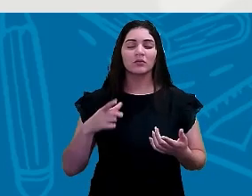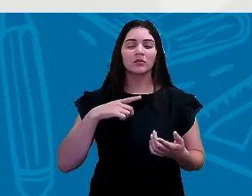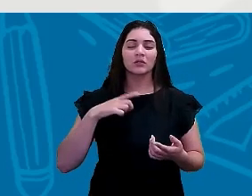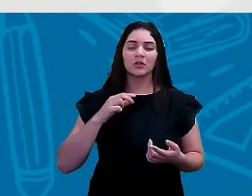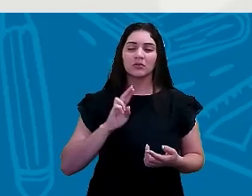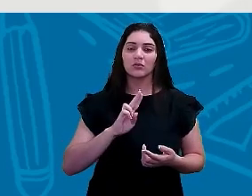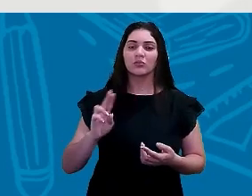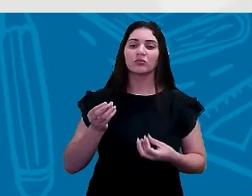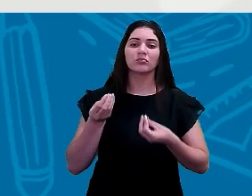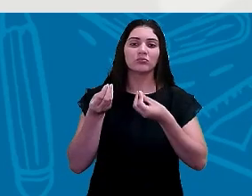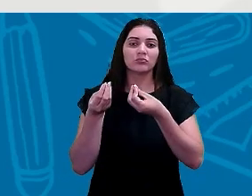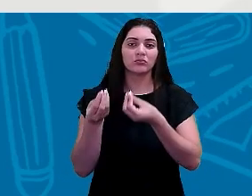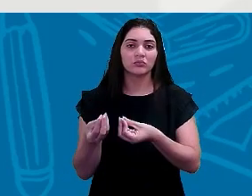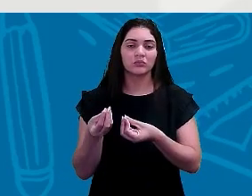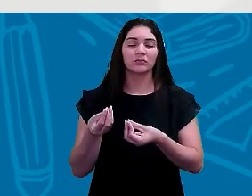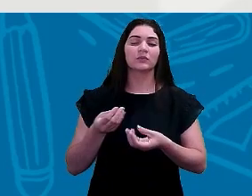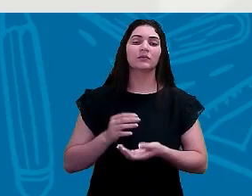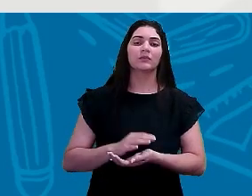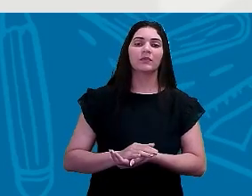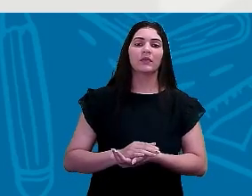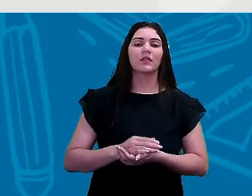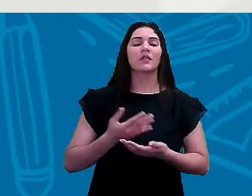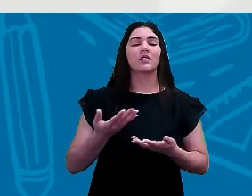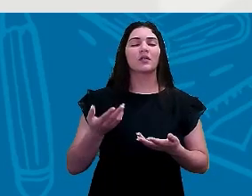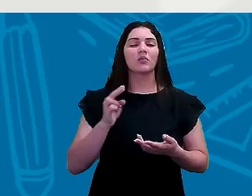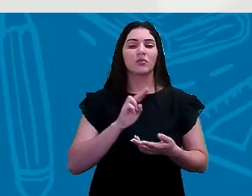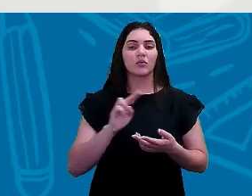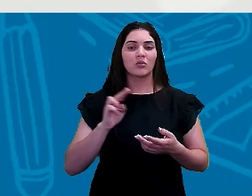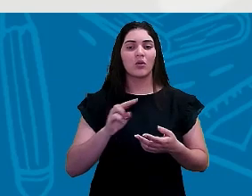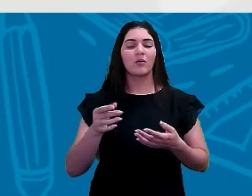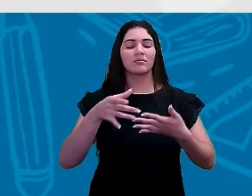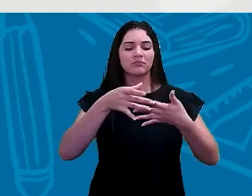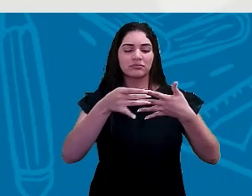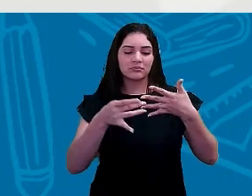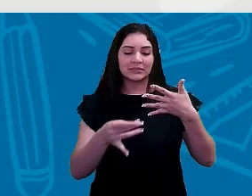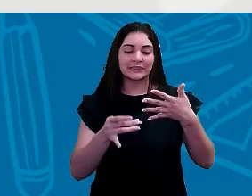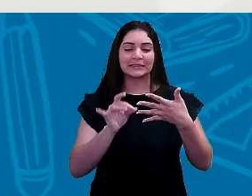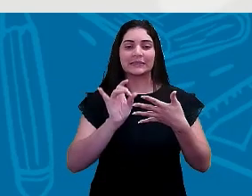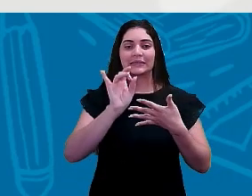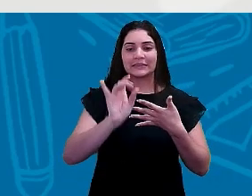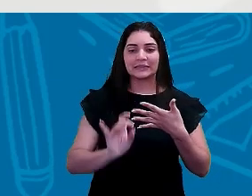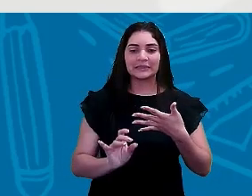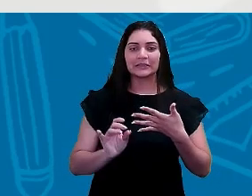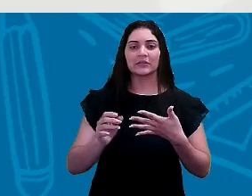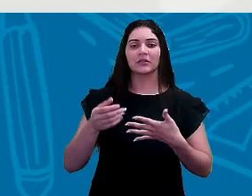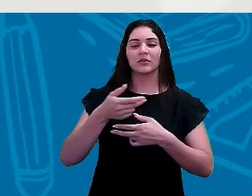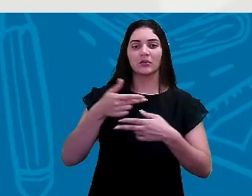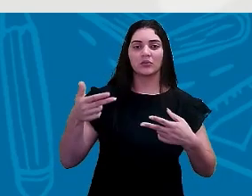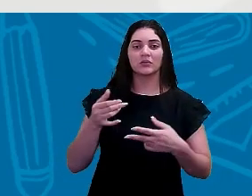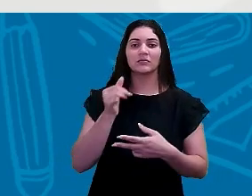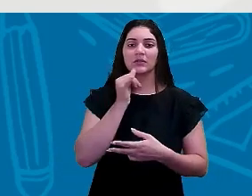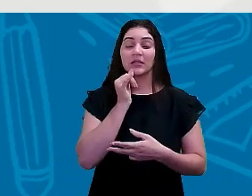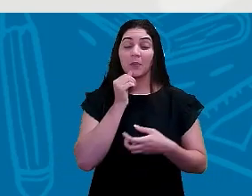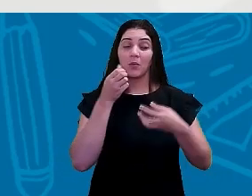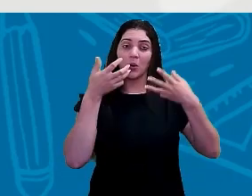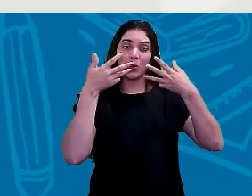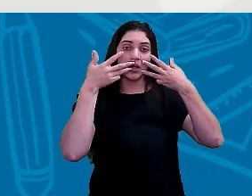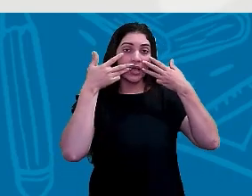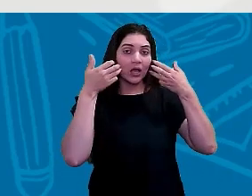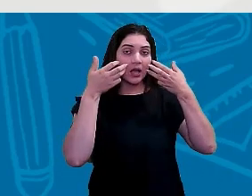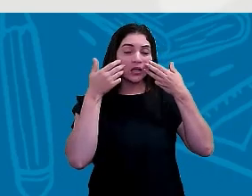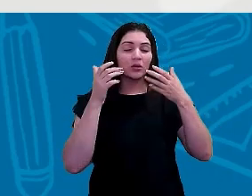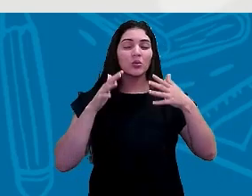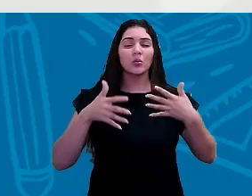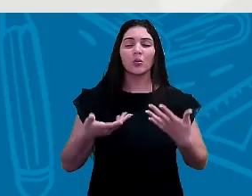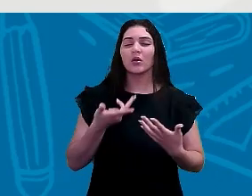quando a gente dá nomes particular a determinadas coisas. Como eu citei também o gato, quando eu